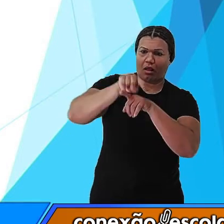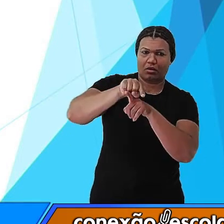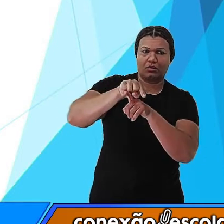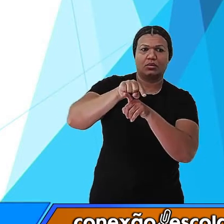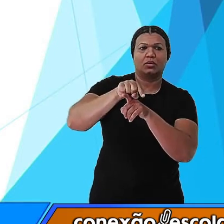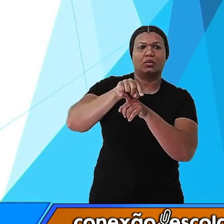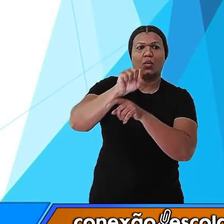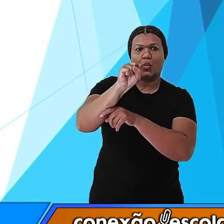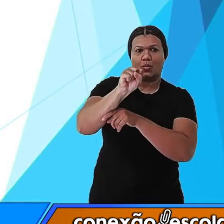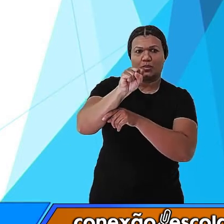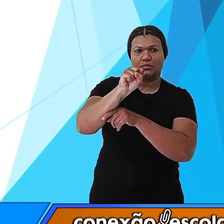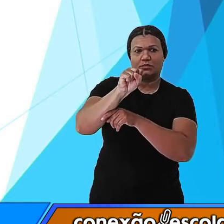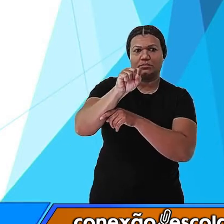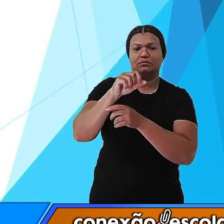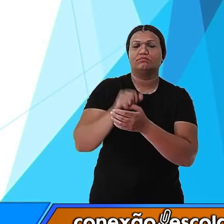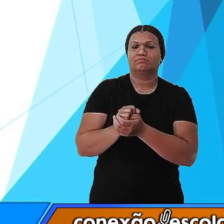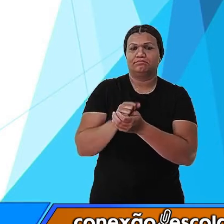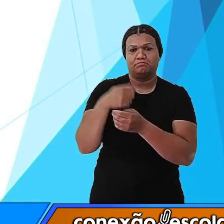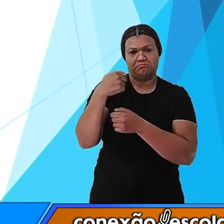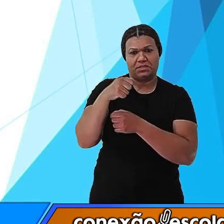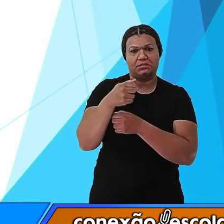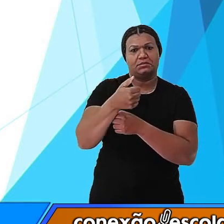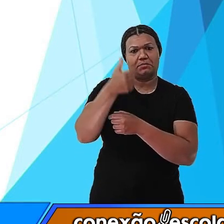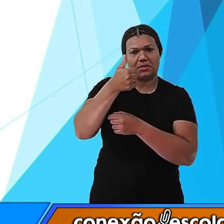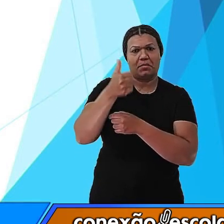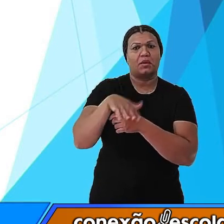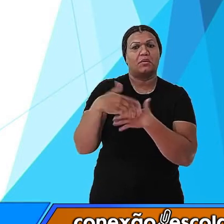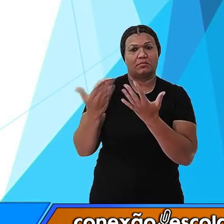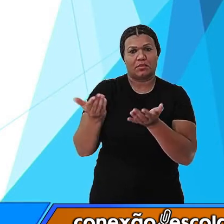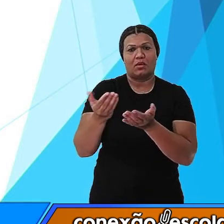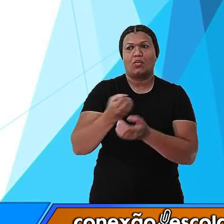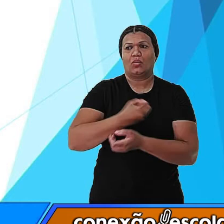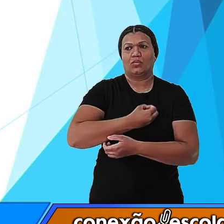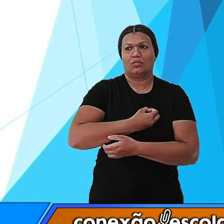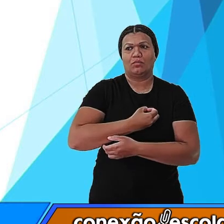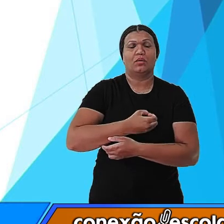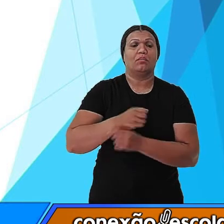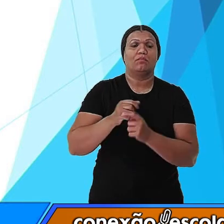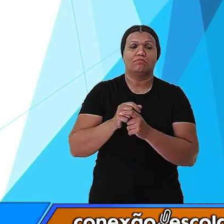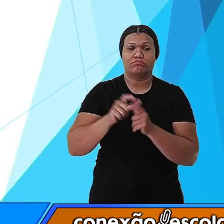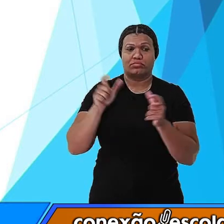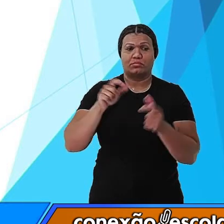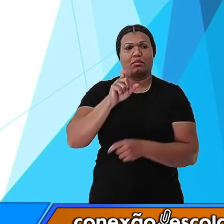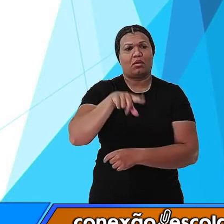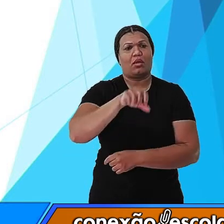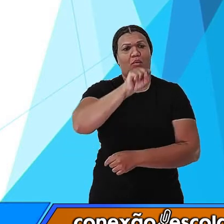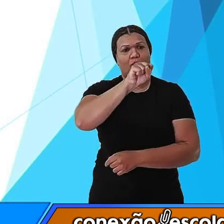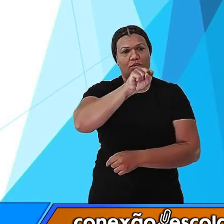maior número é o 8, então ele tem que vir primeiro. Portanto, o maior número será